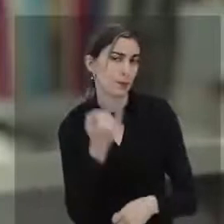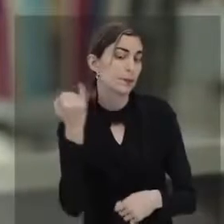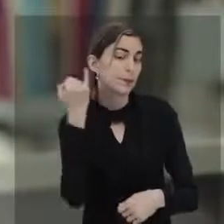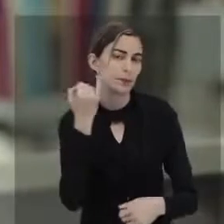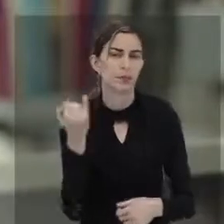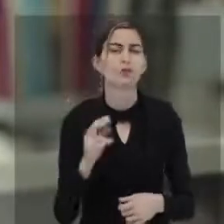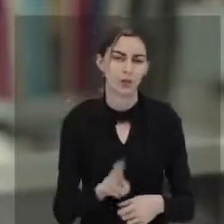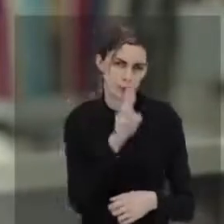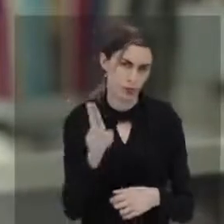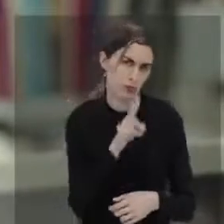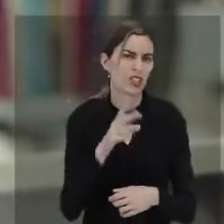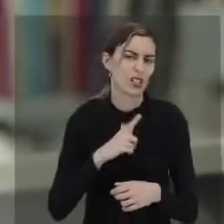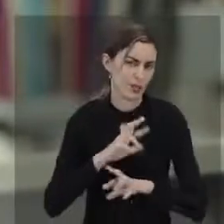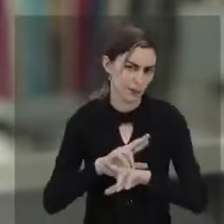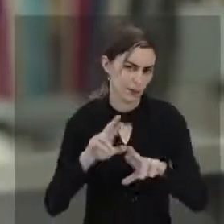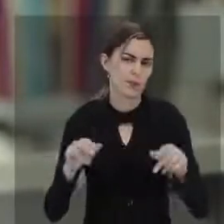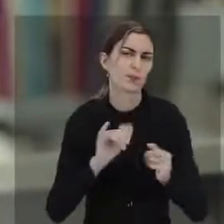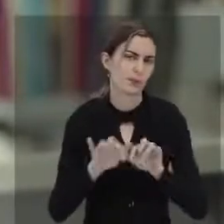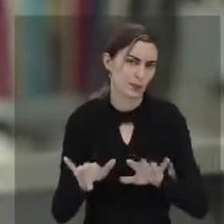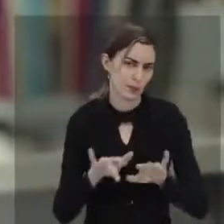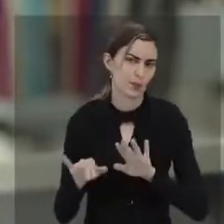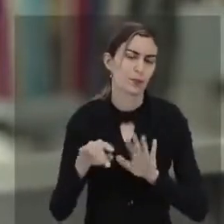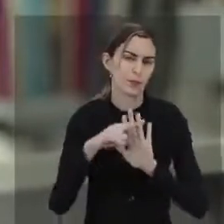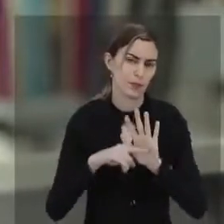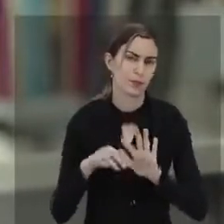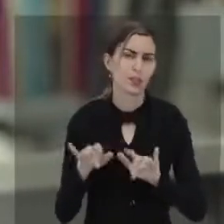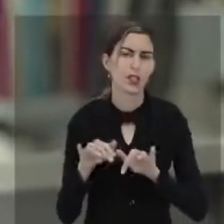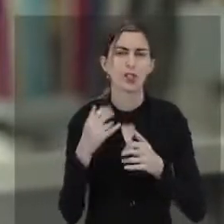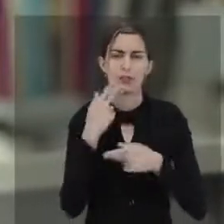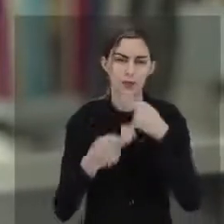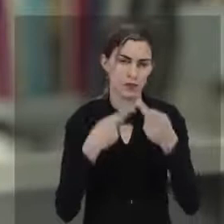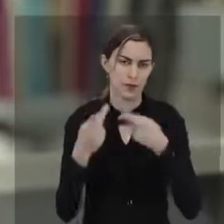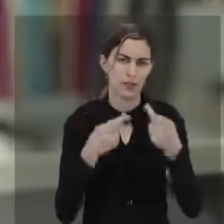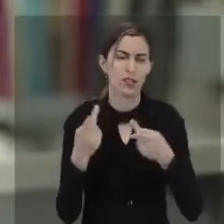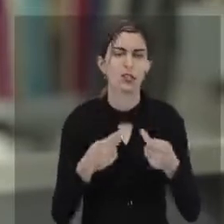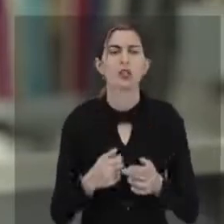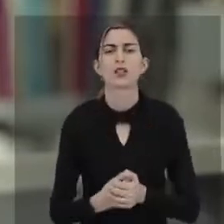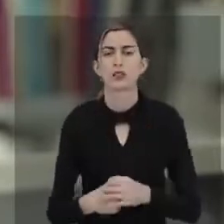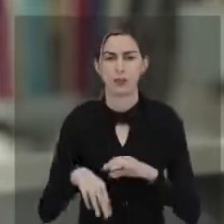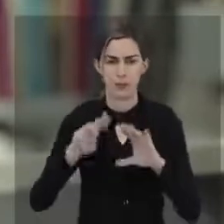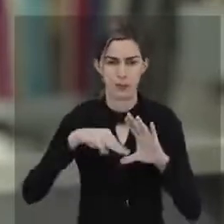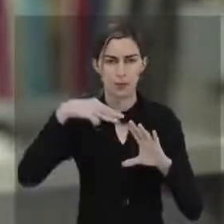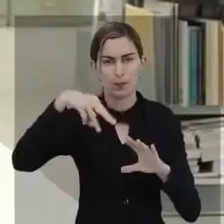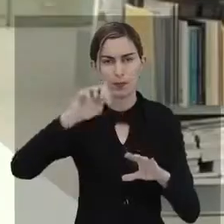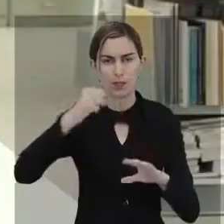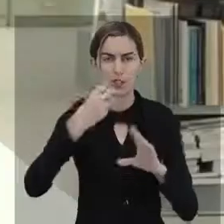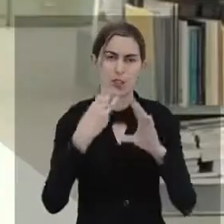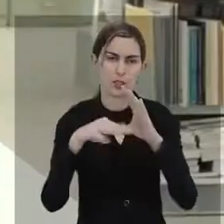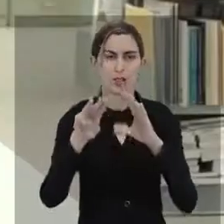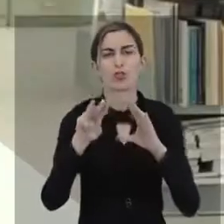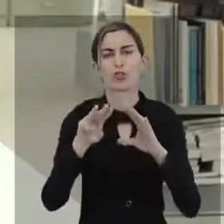importante, bastante usado. Existem muitos tutoriais na internet falando sobre o Firebase Cloud Message, que é para você